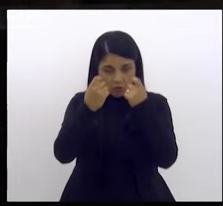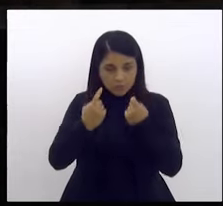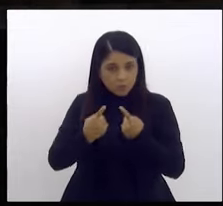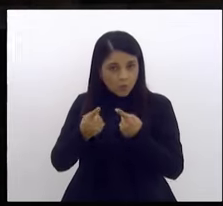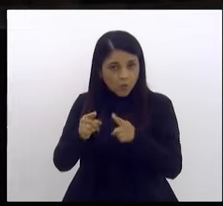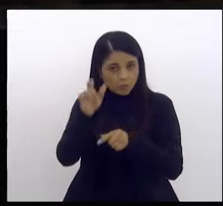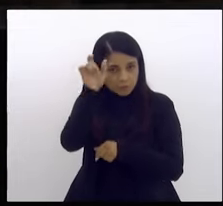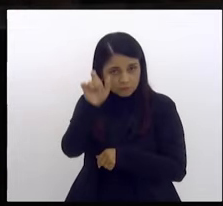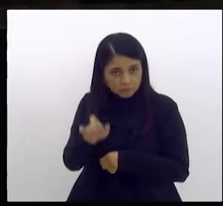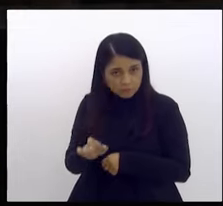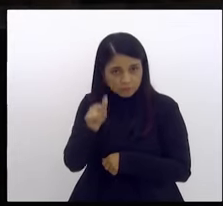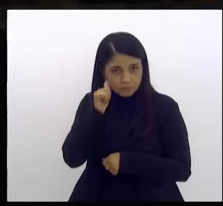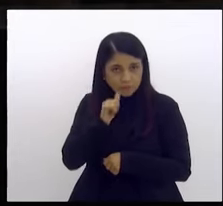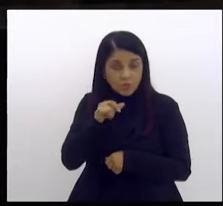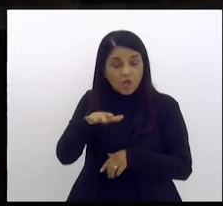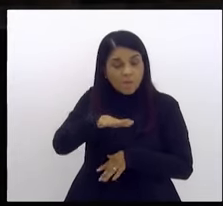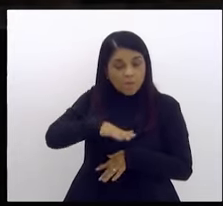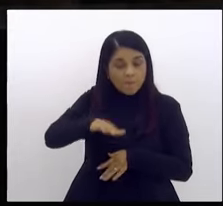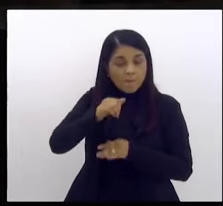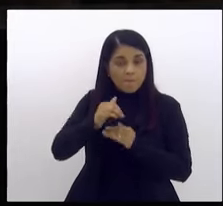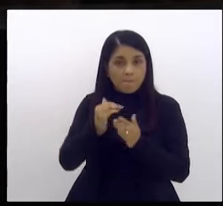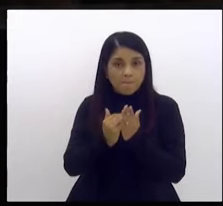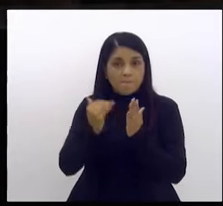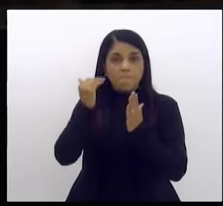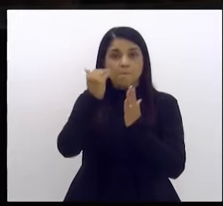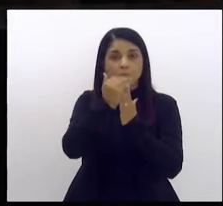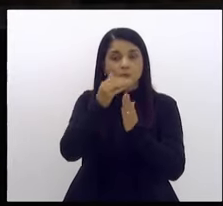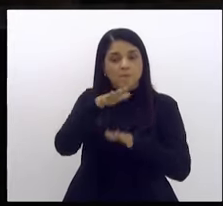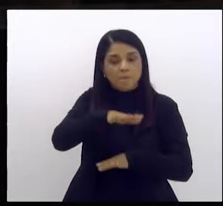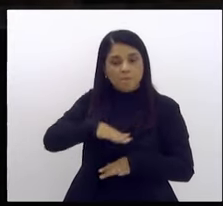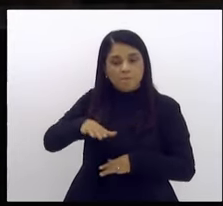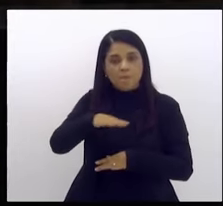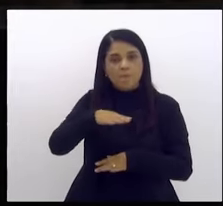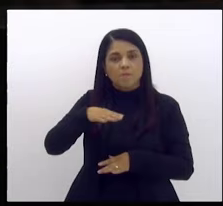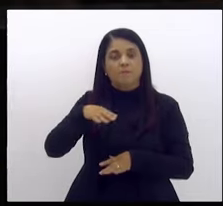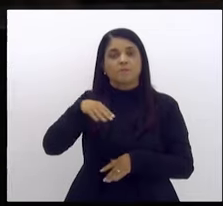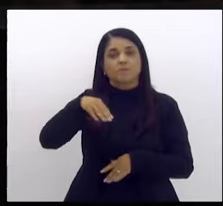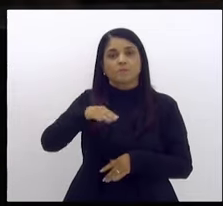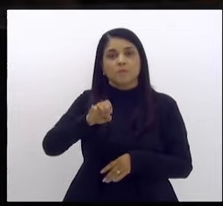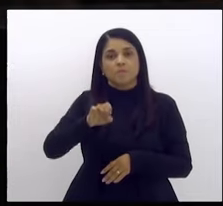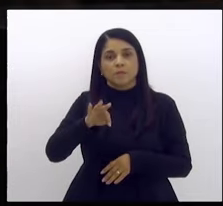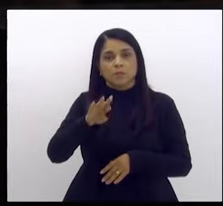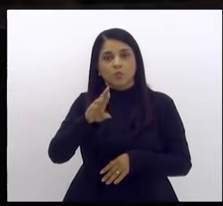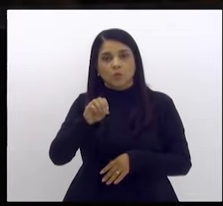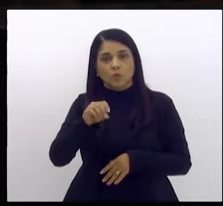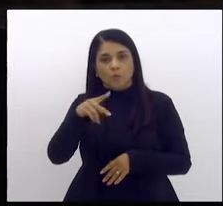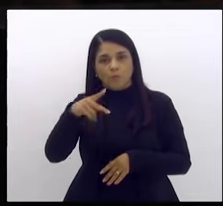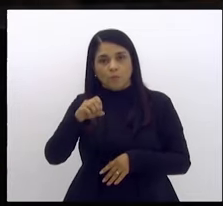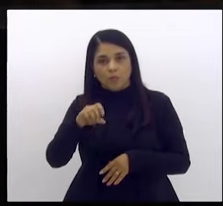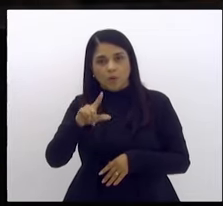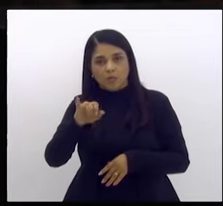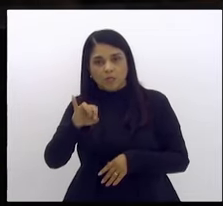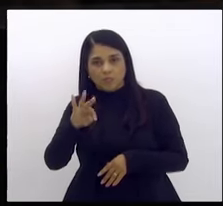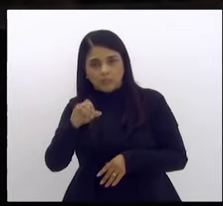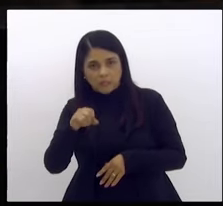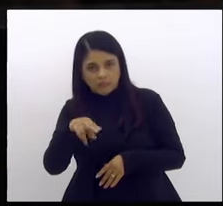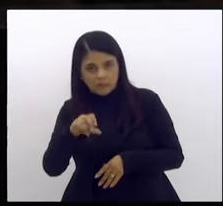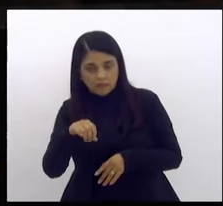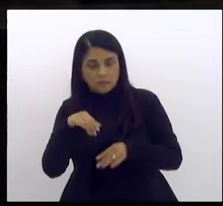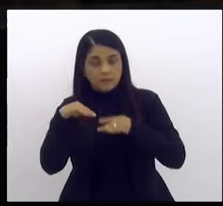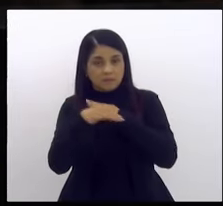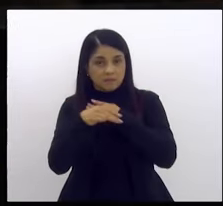maior índice é na região metropolitana do estado do Rio de Janeiro. A gente teve aqui na cidade do Rio de